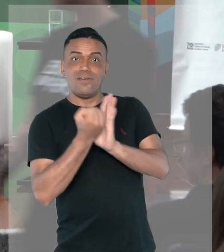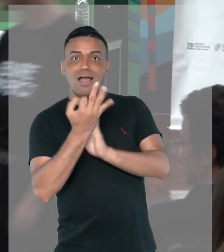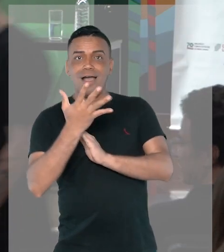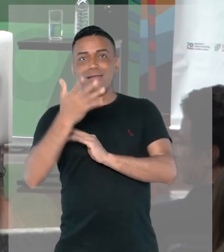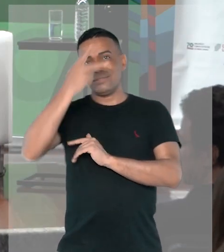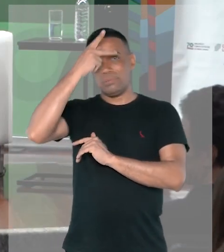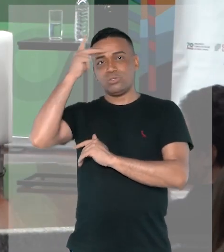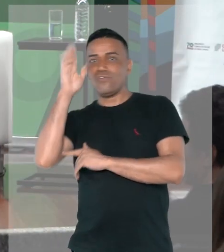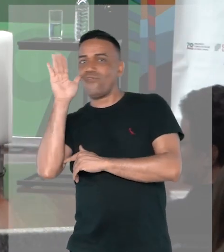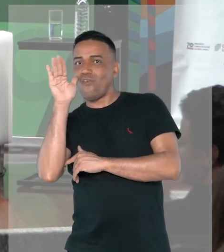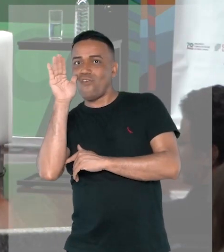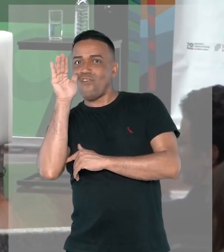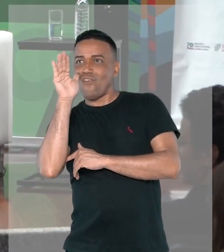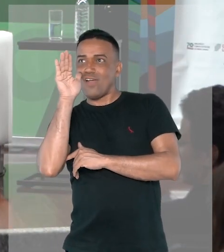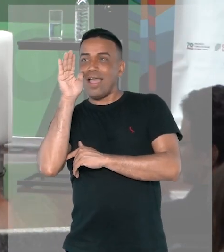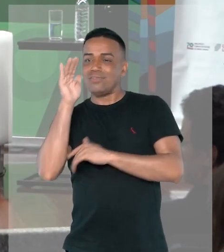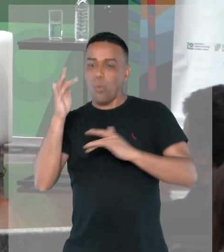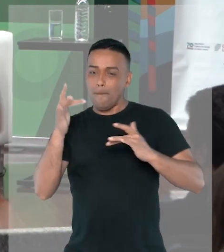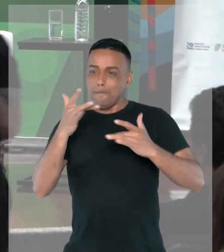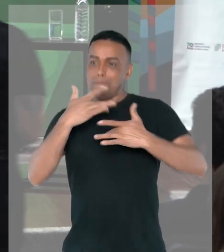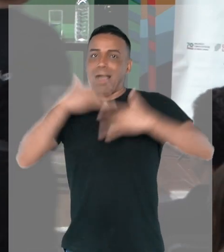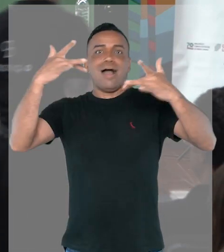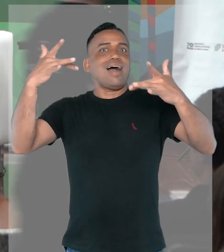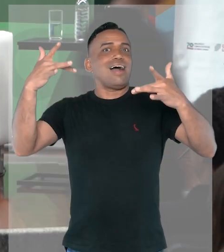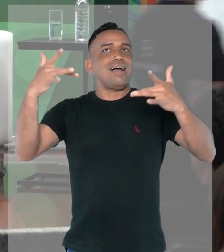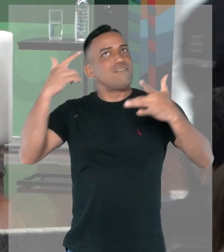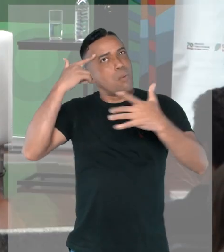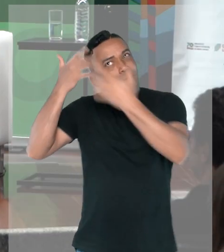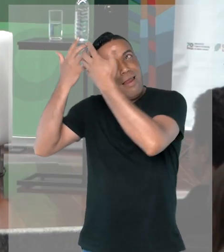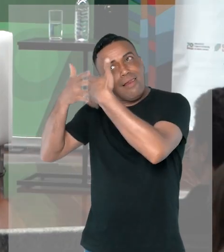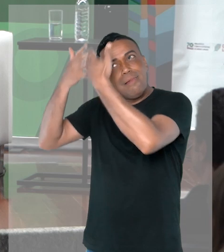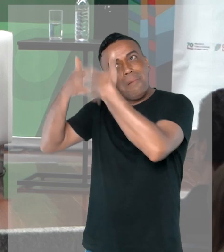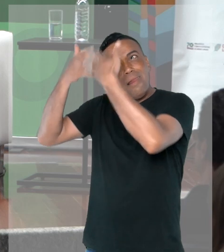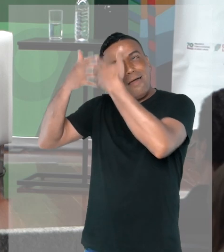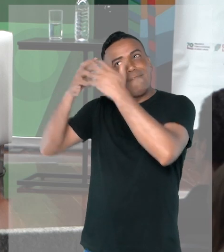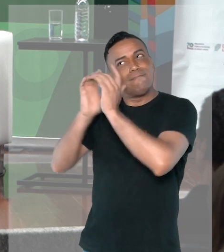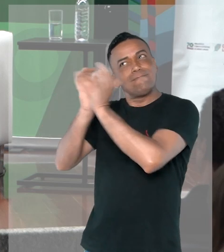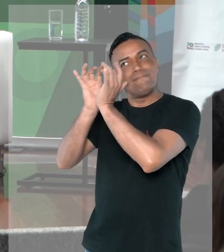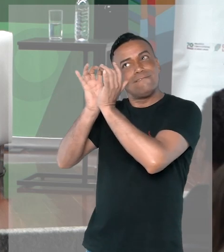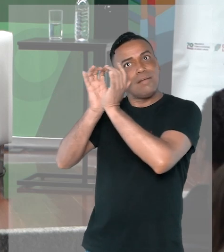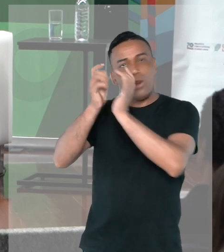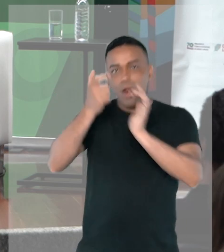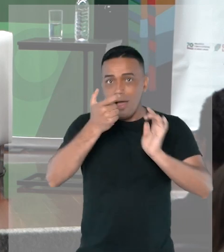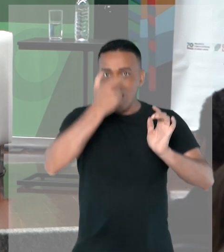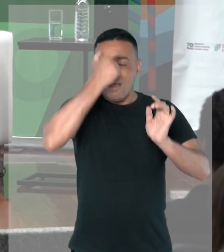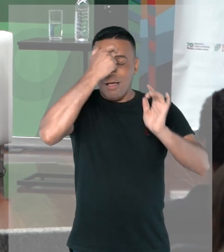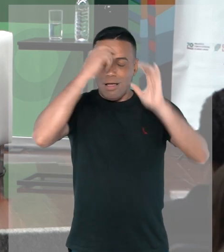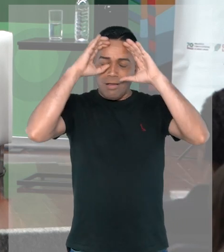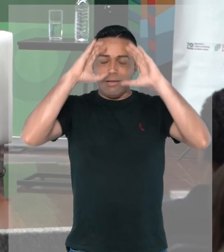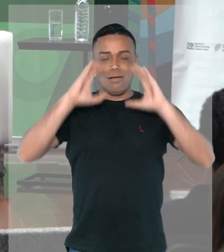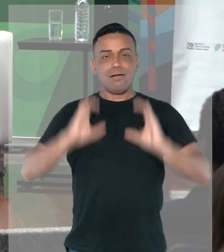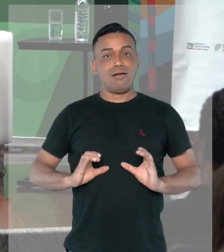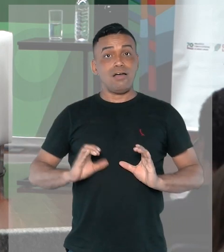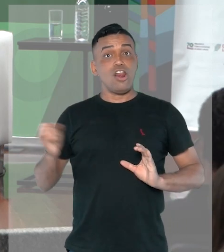poder assistir, e elas vão poder ser tocadas, vão poder refletir, vai melhorar o seu discernimento, vai trazer um